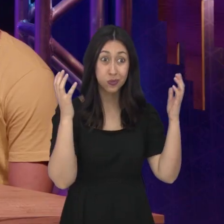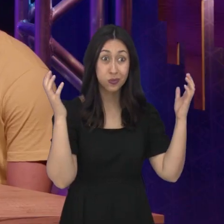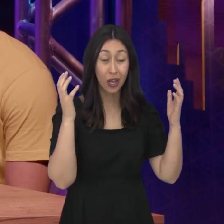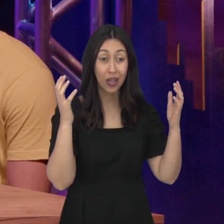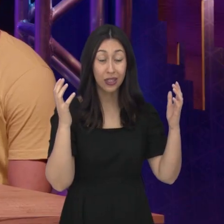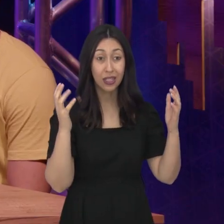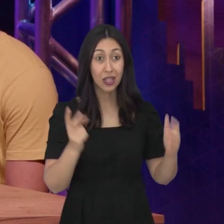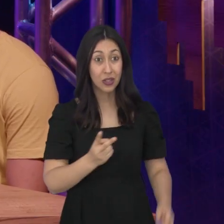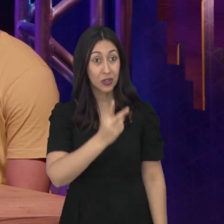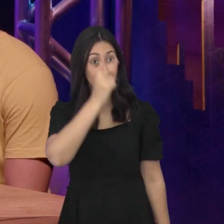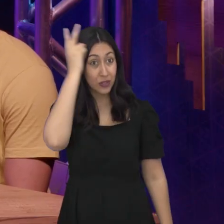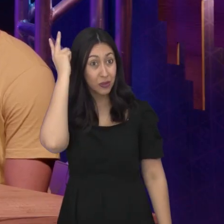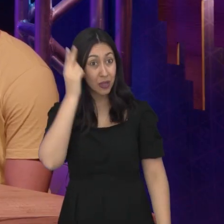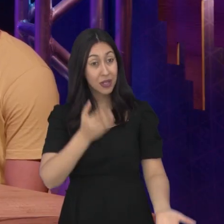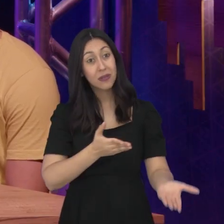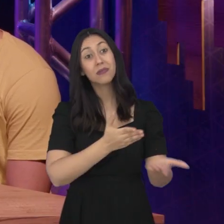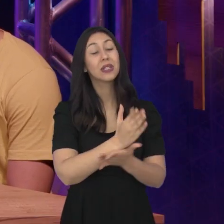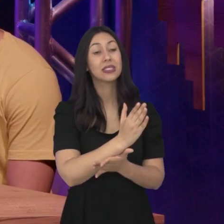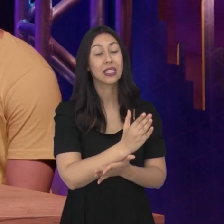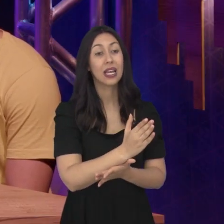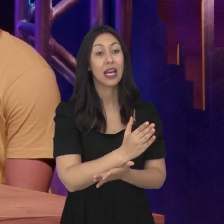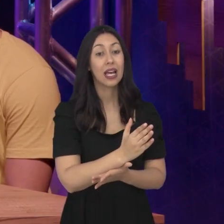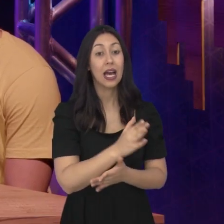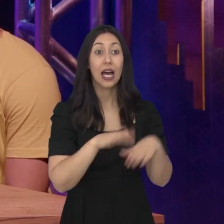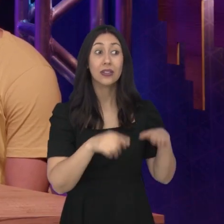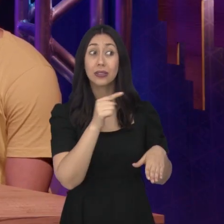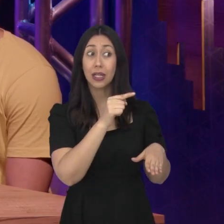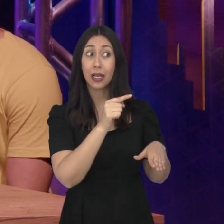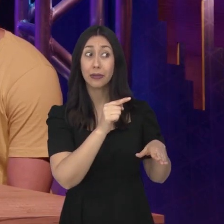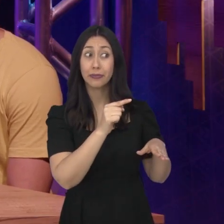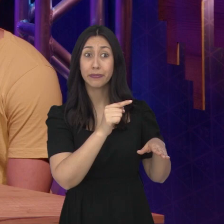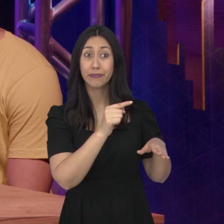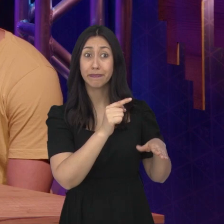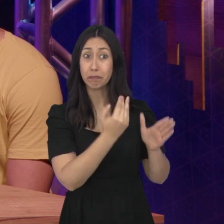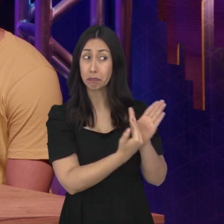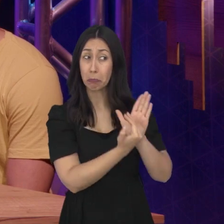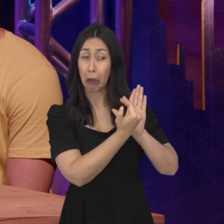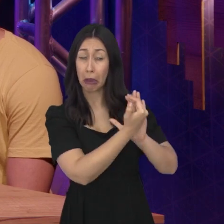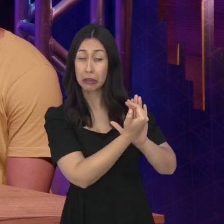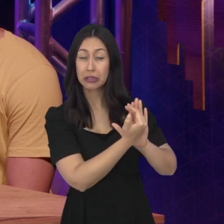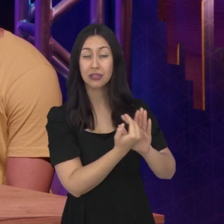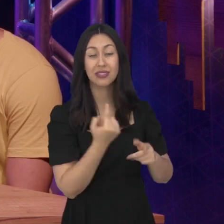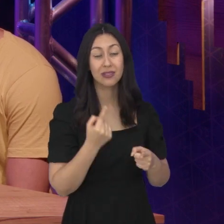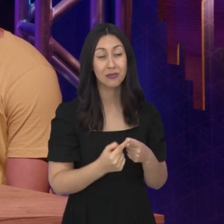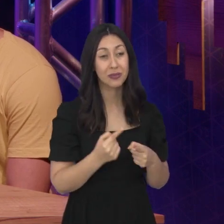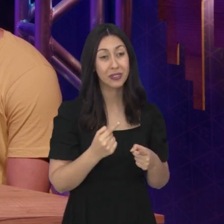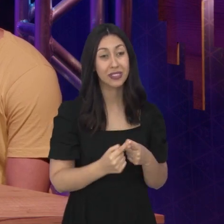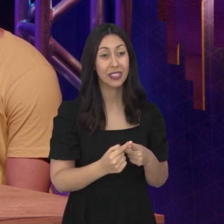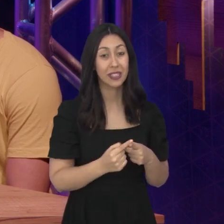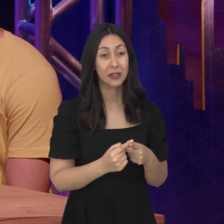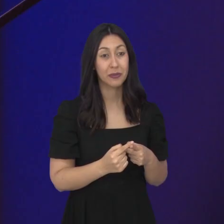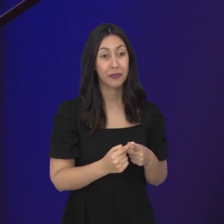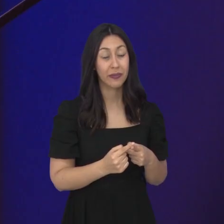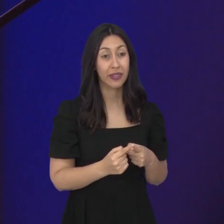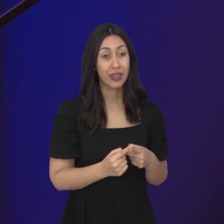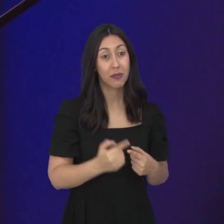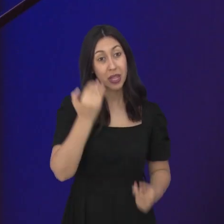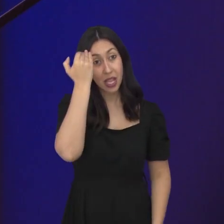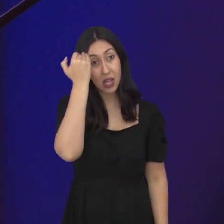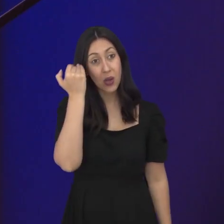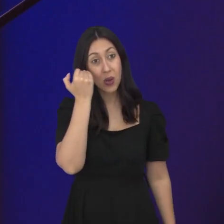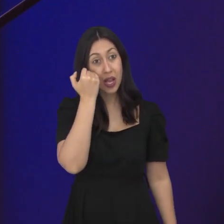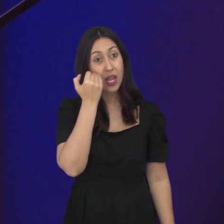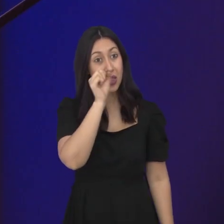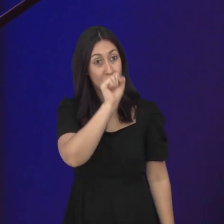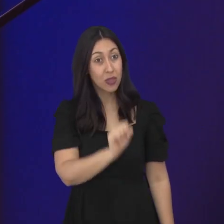né, por passar no vestibular também é bem grande. Talvez lá seja um pouco mais, porque eu acho que assim como na Coreia do Sul,